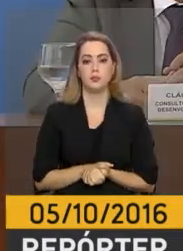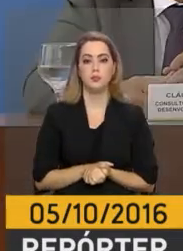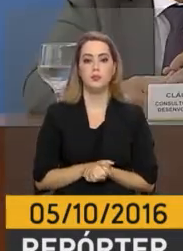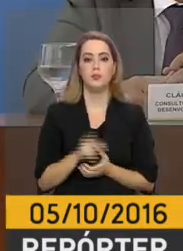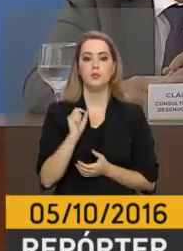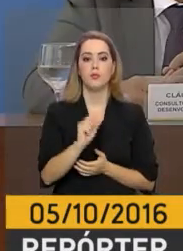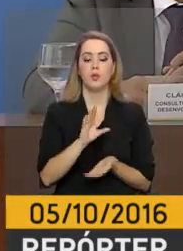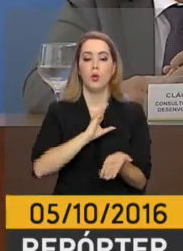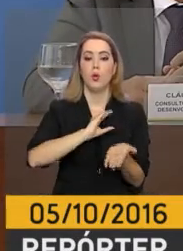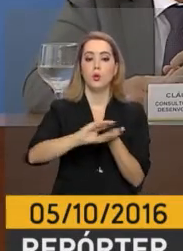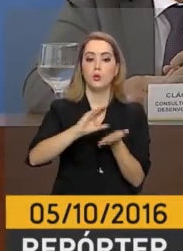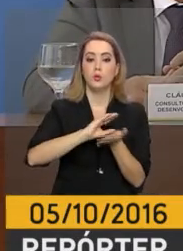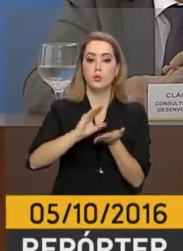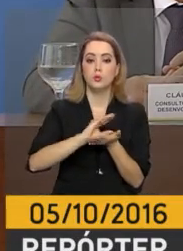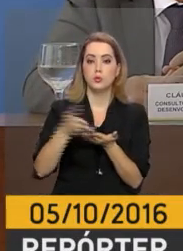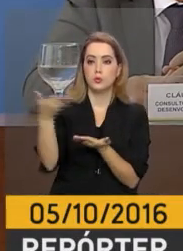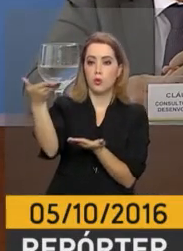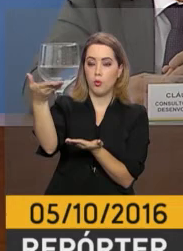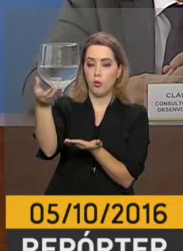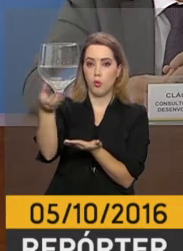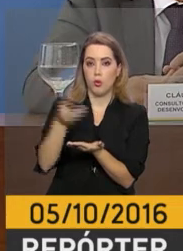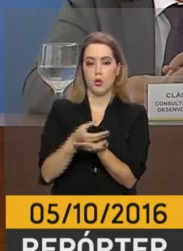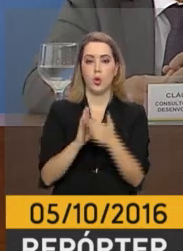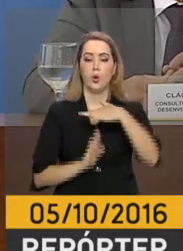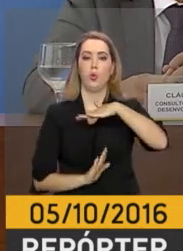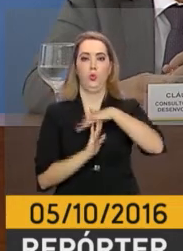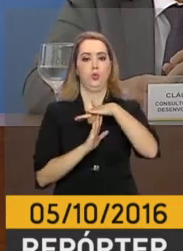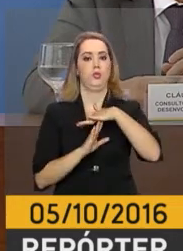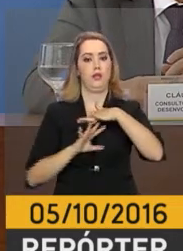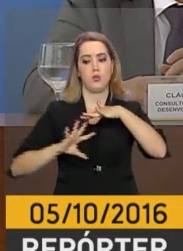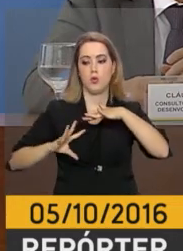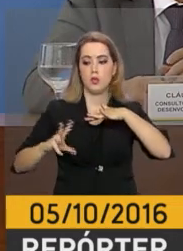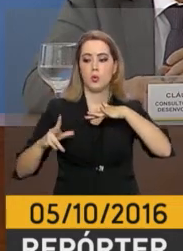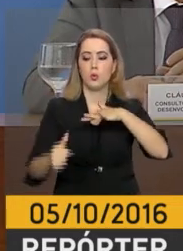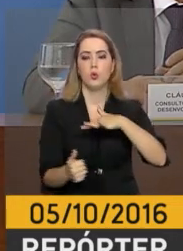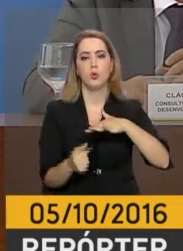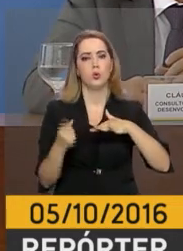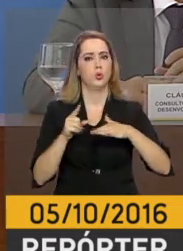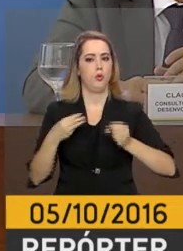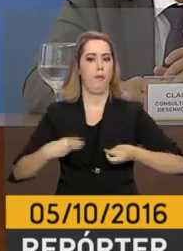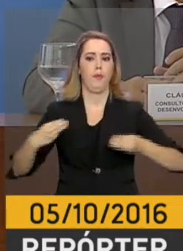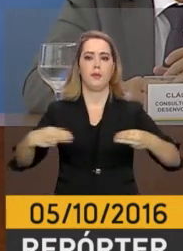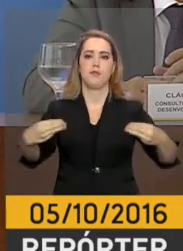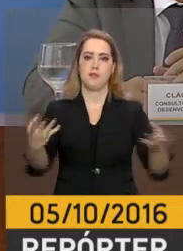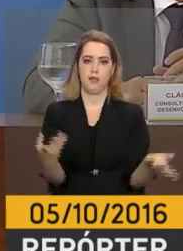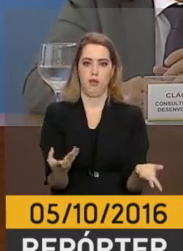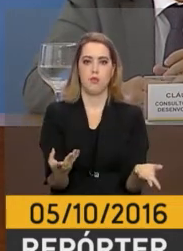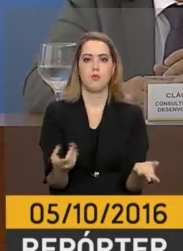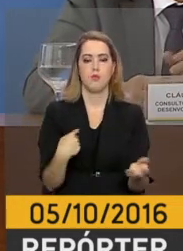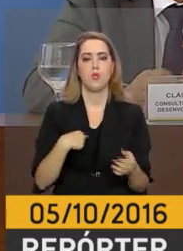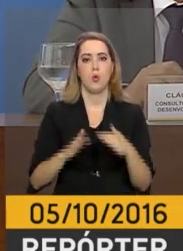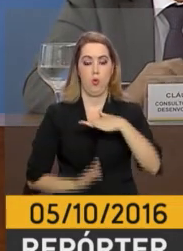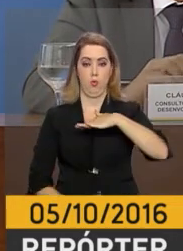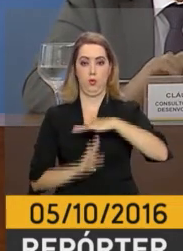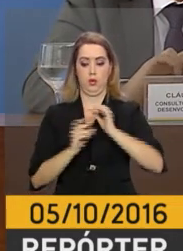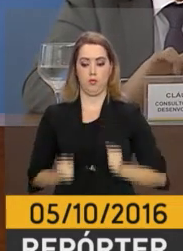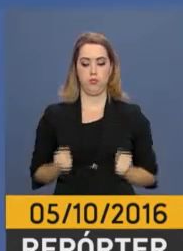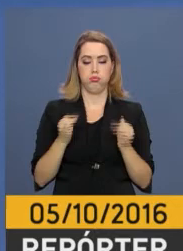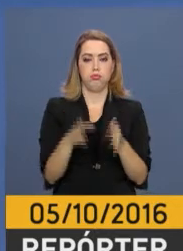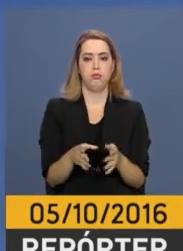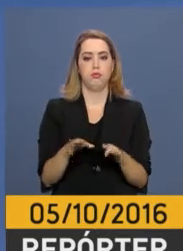o recurso vai vir o teto é um trato geral não é um tempo para o ministério num ele é um trato geral